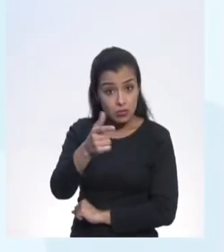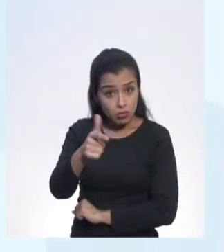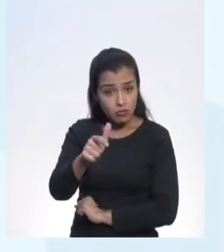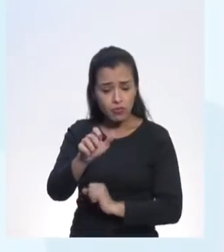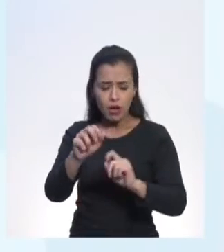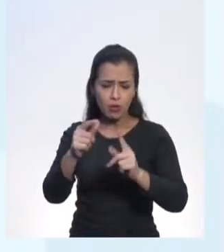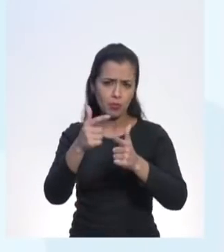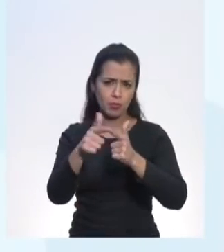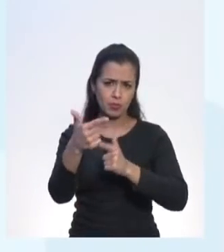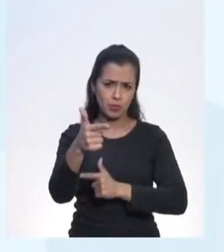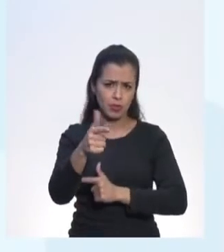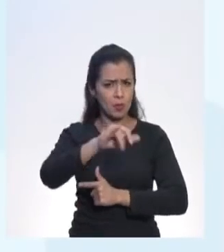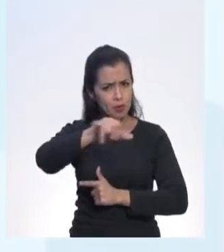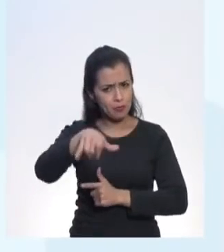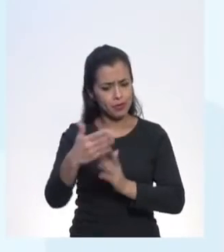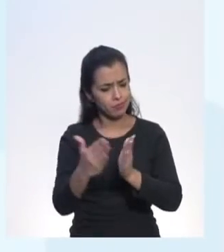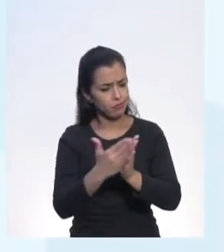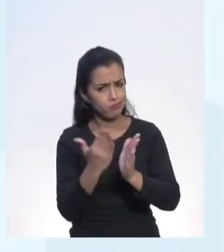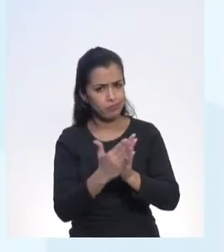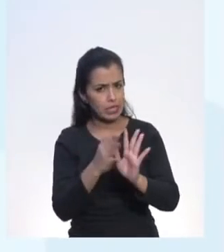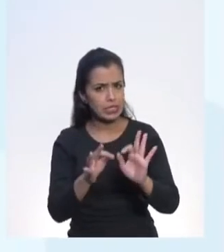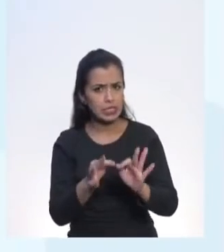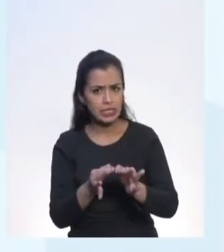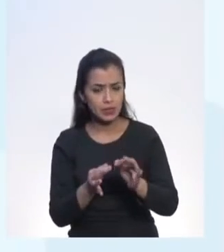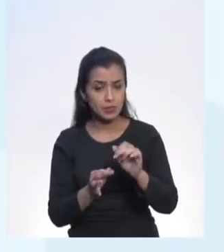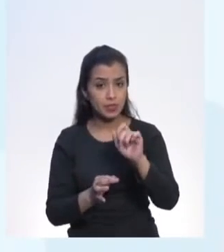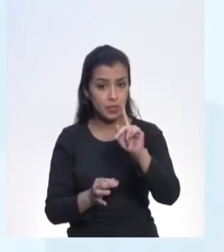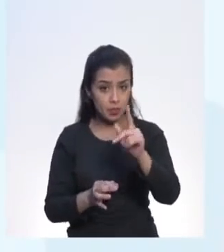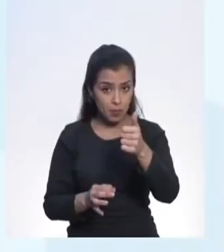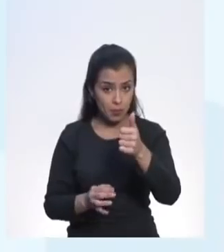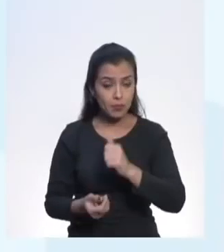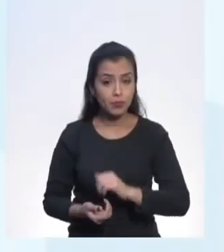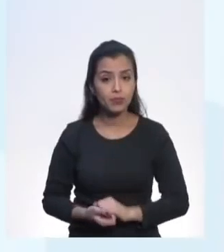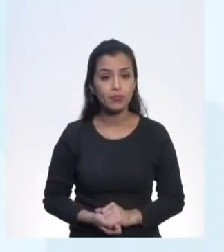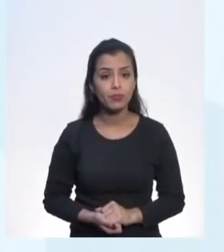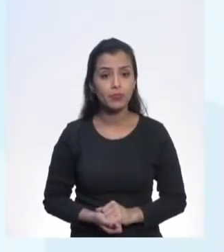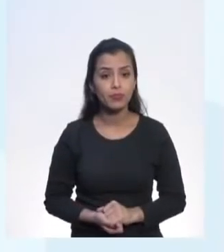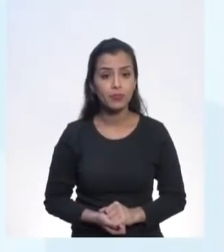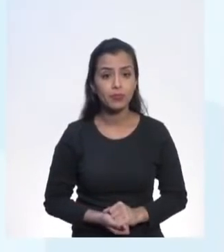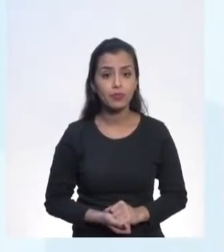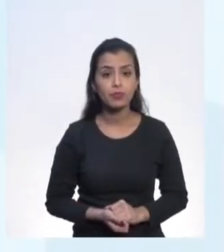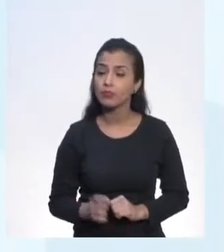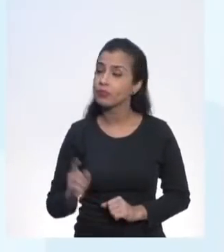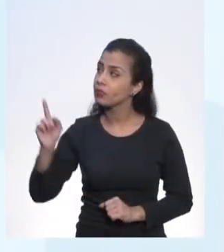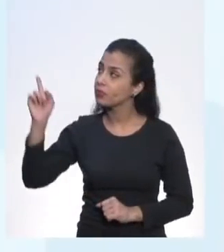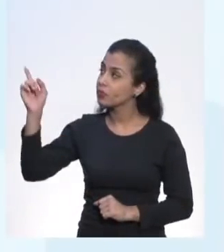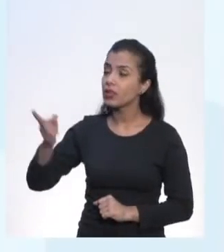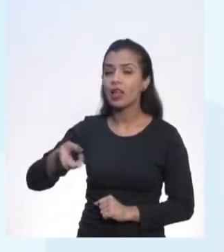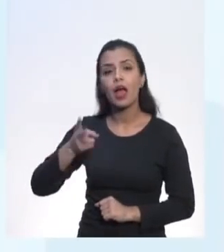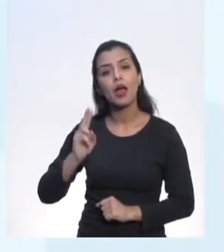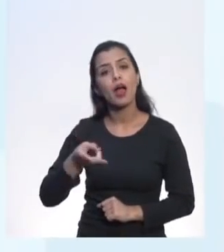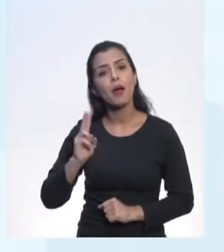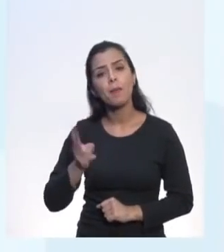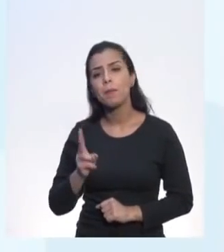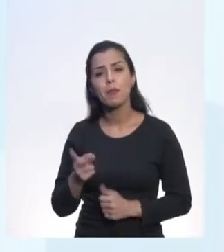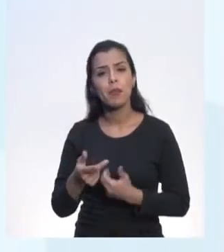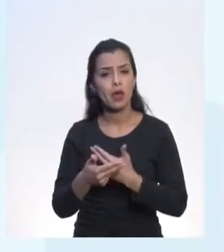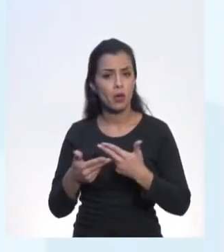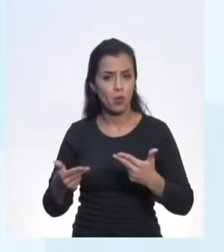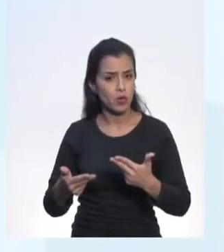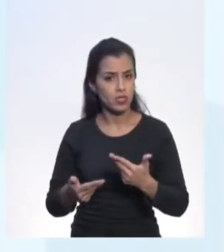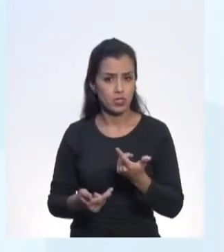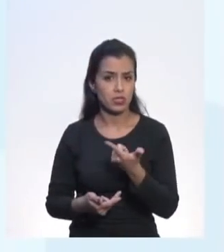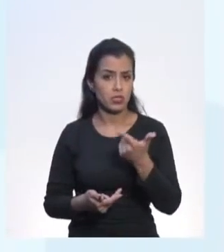tem problema, faz no seu rascunho, tá certo? Muito bem, está sendo solicitado a mesma coisa,